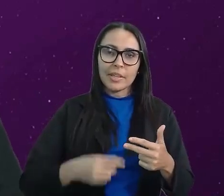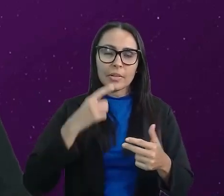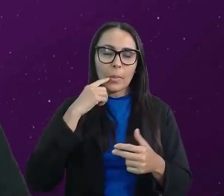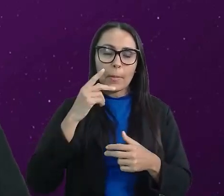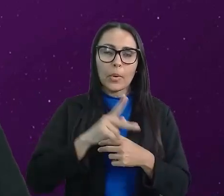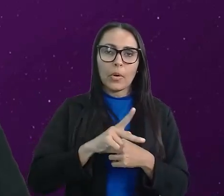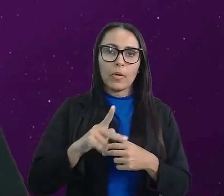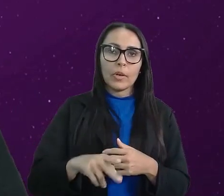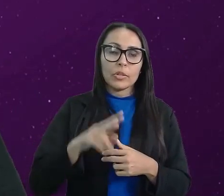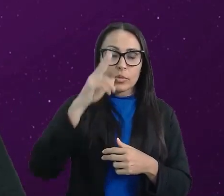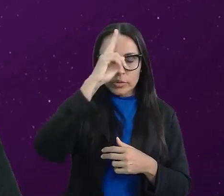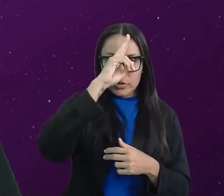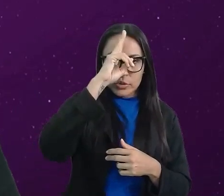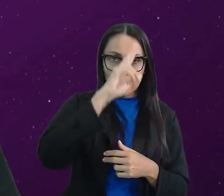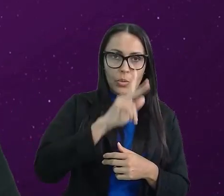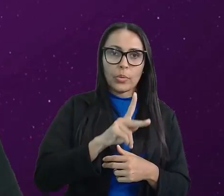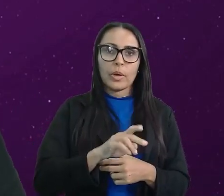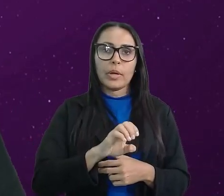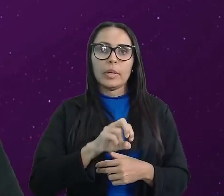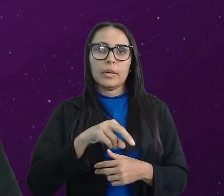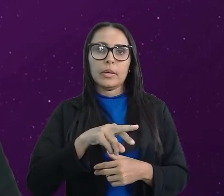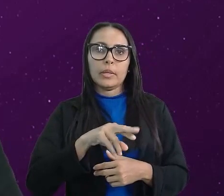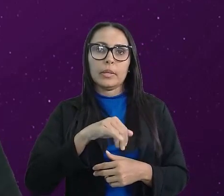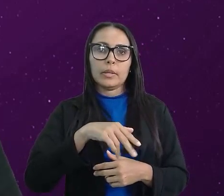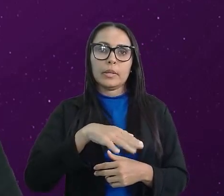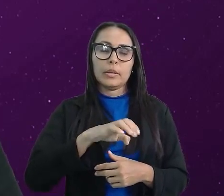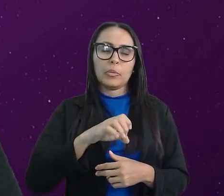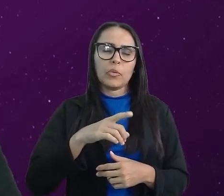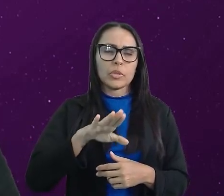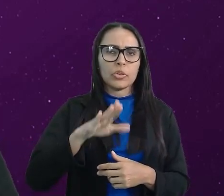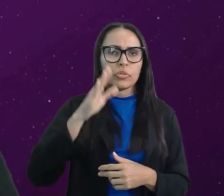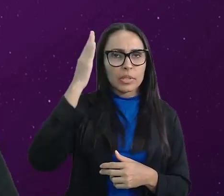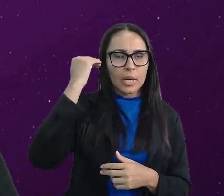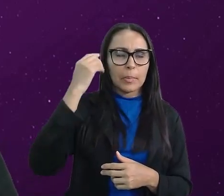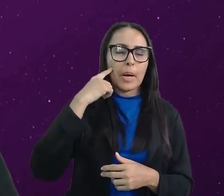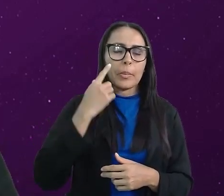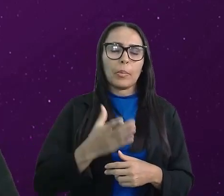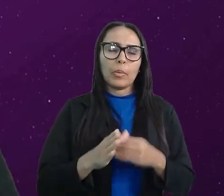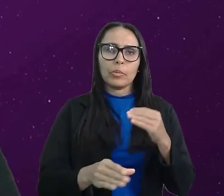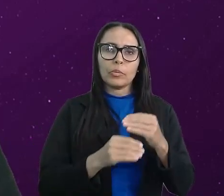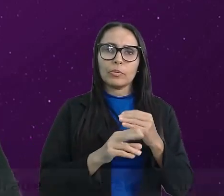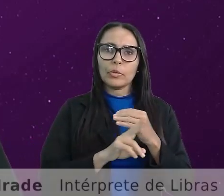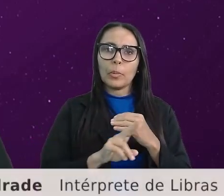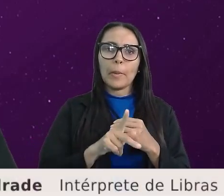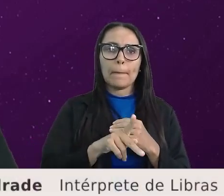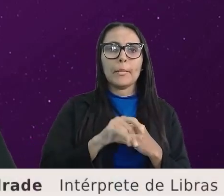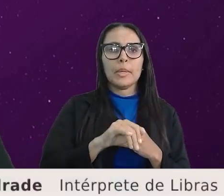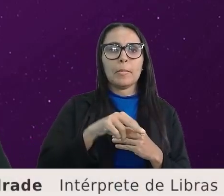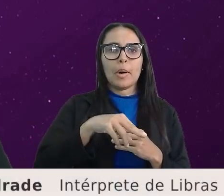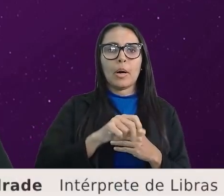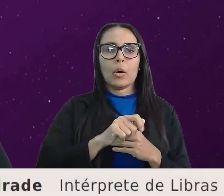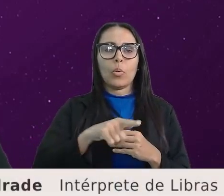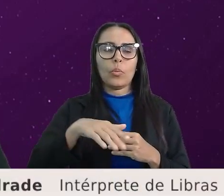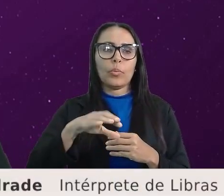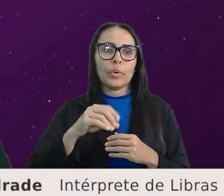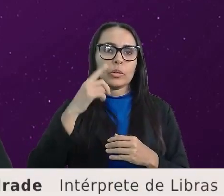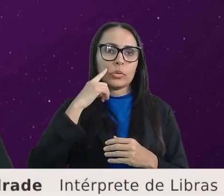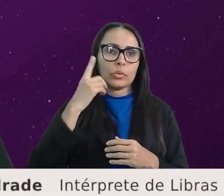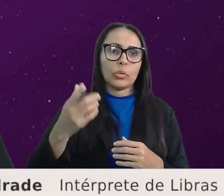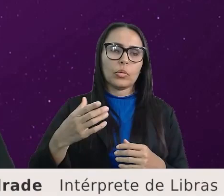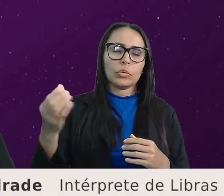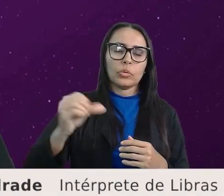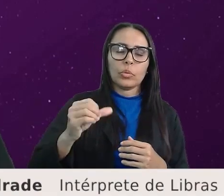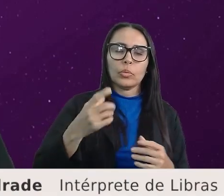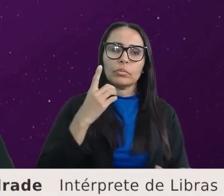eu sou professor de história Henrique Virgínio Mas você já sabe pode me chamar de Pimpão e nesse nono